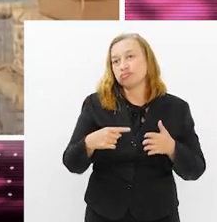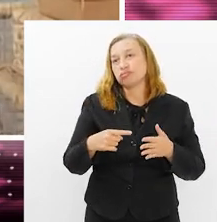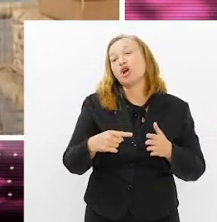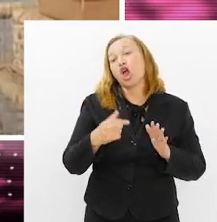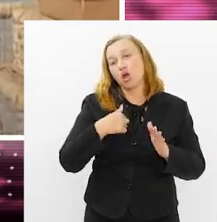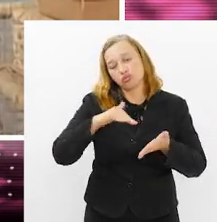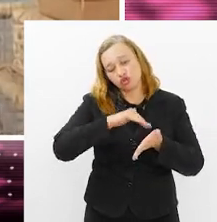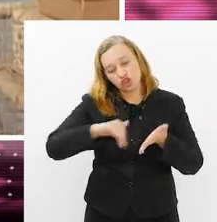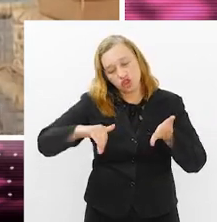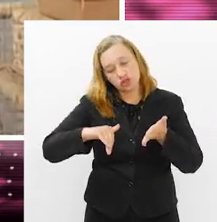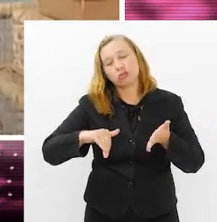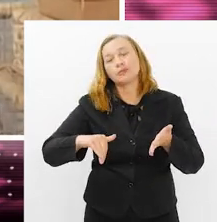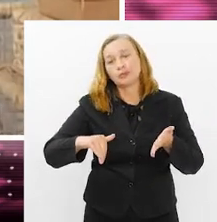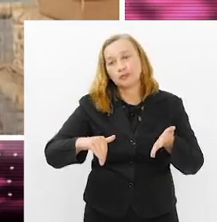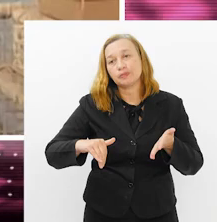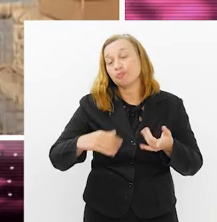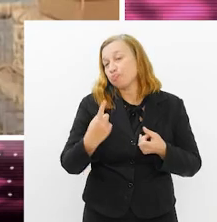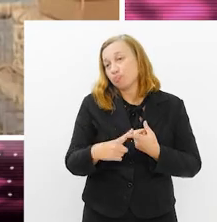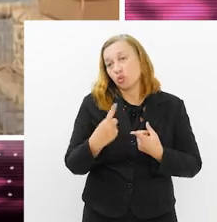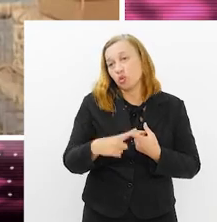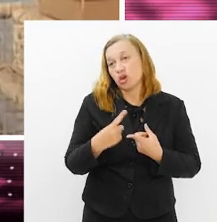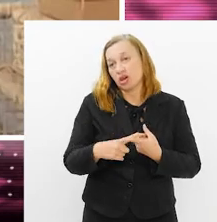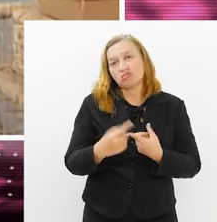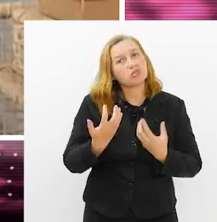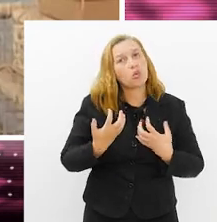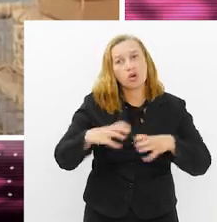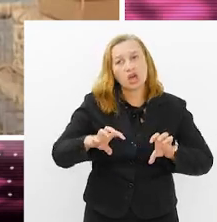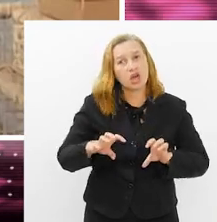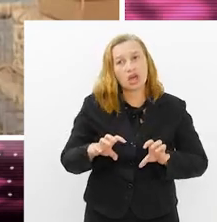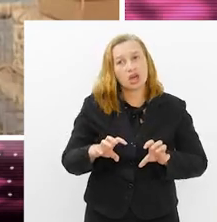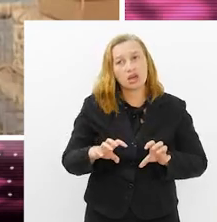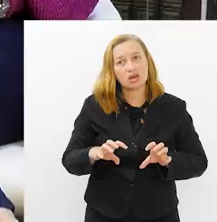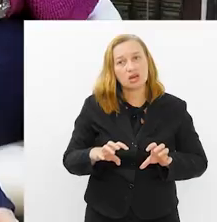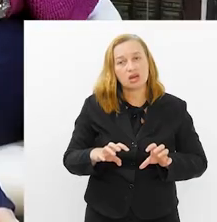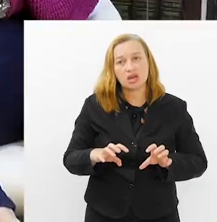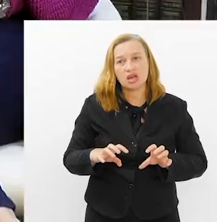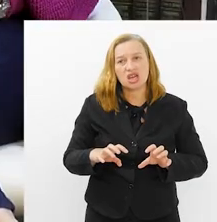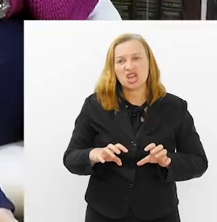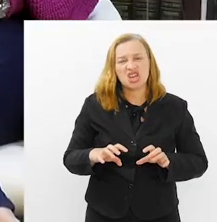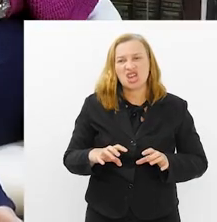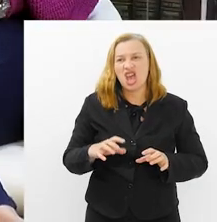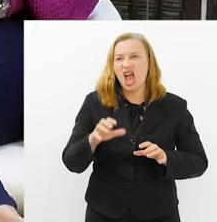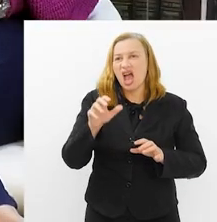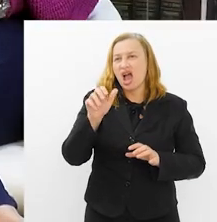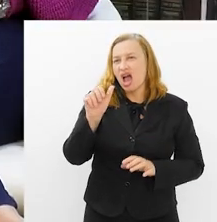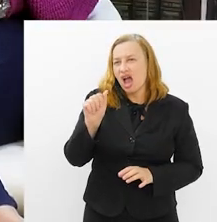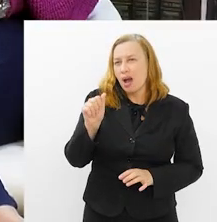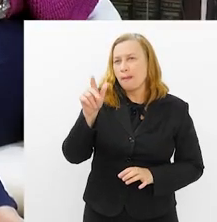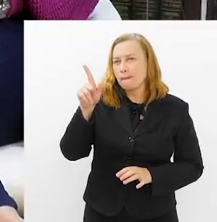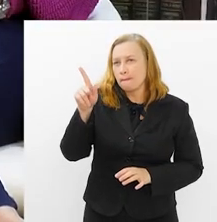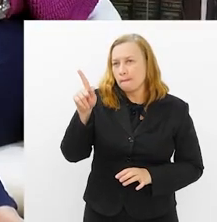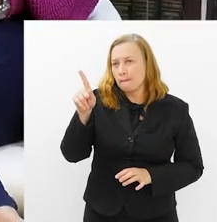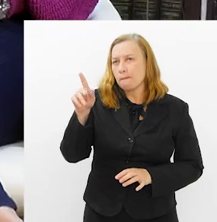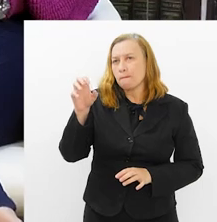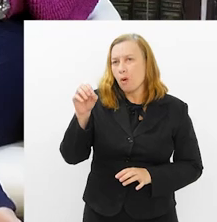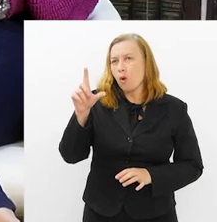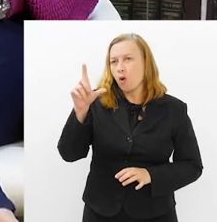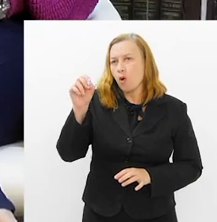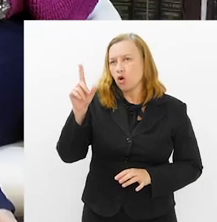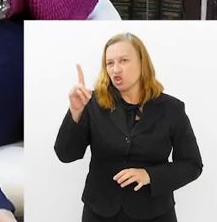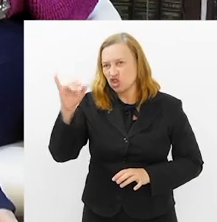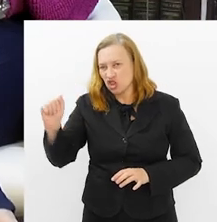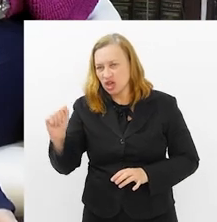de depoimento eu tiro, deleto, denuncio, né? Porque não quero fazer nenhuma apologia à violência e nem